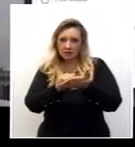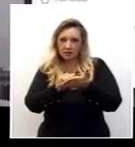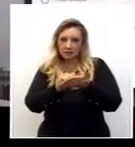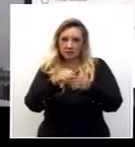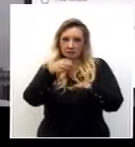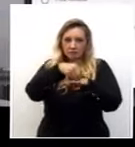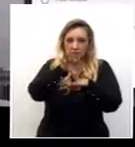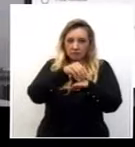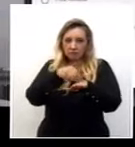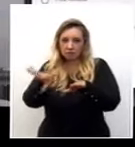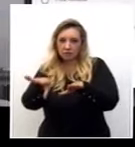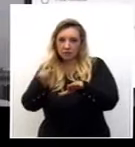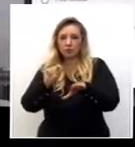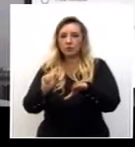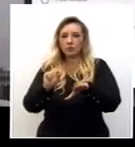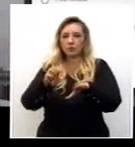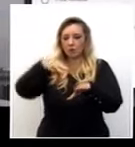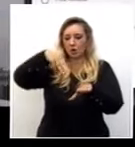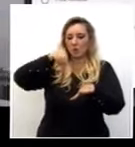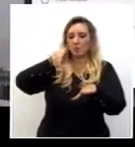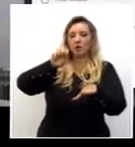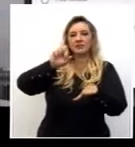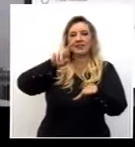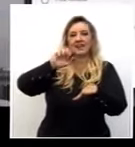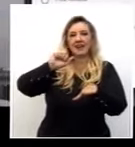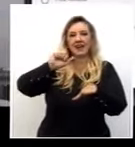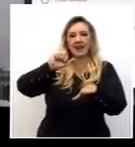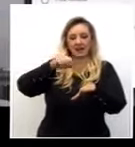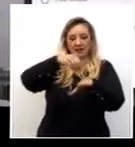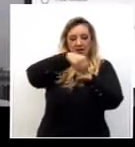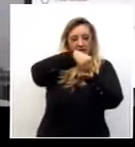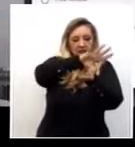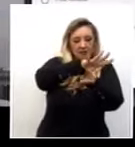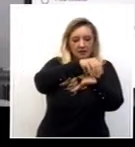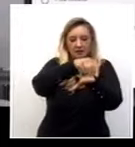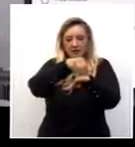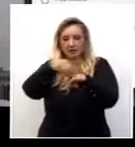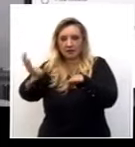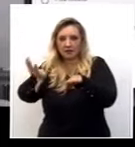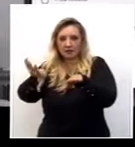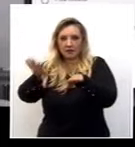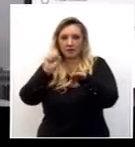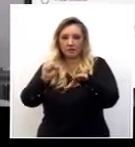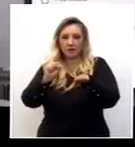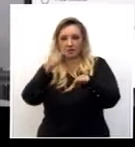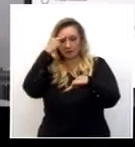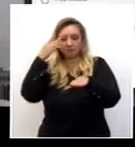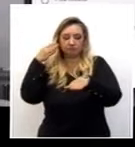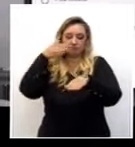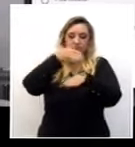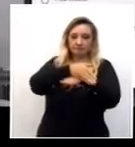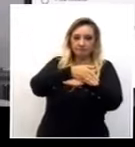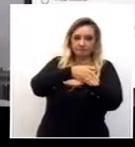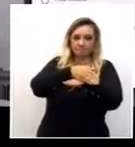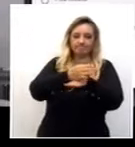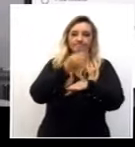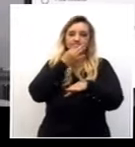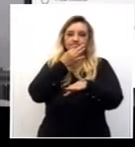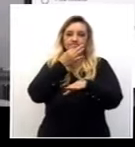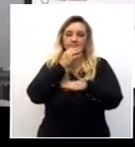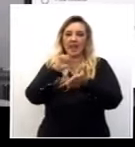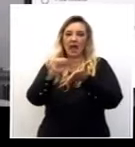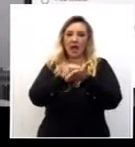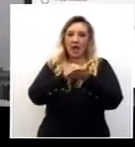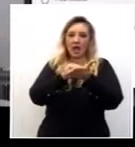O que seria moderar? Moderar é quando a pessoa que acessa, ela pode adicionar mensagens, ela pode